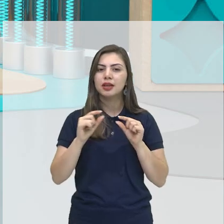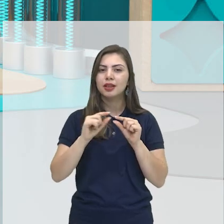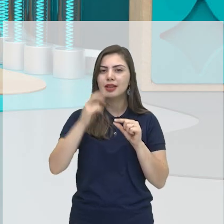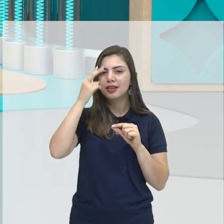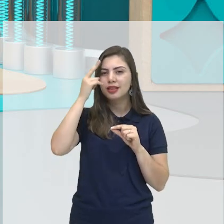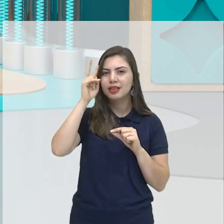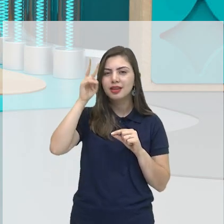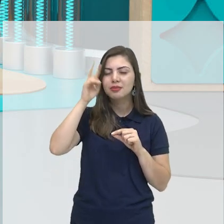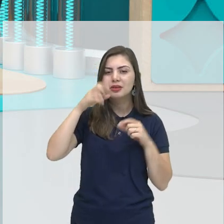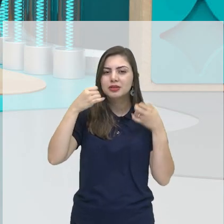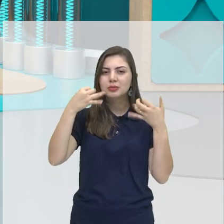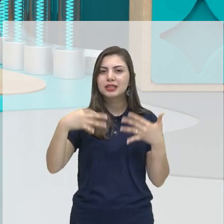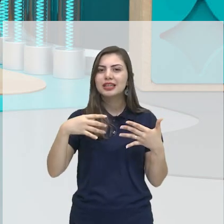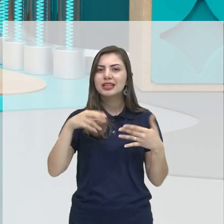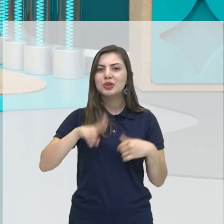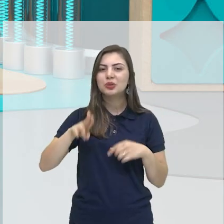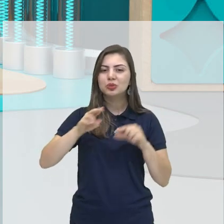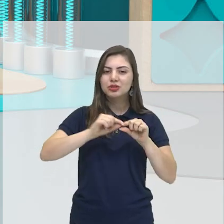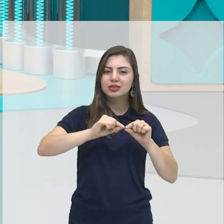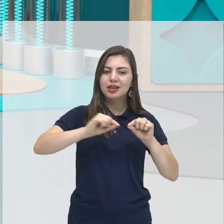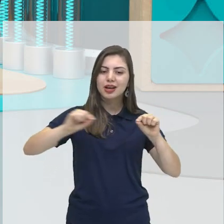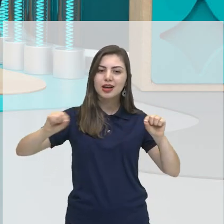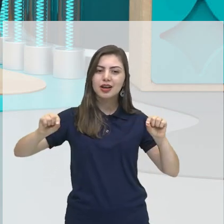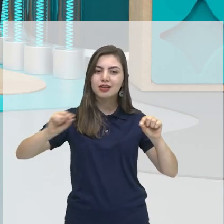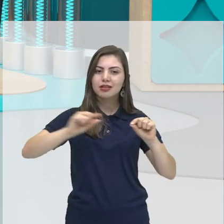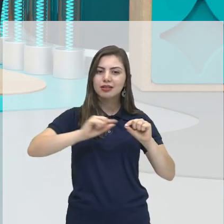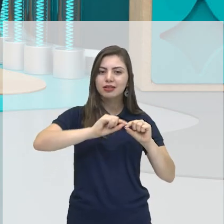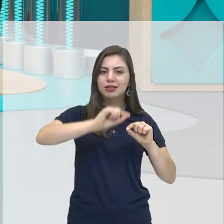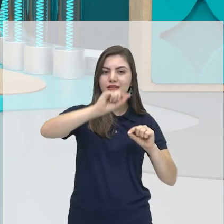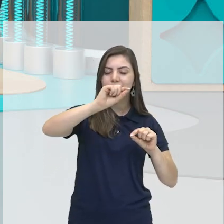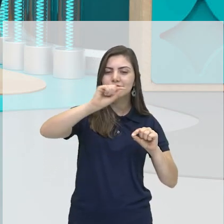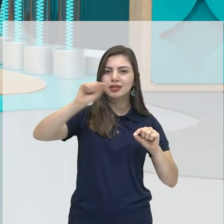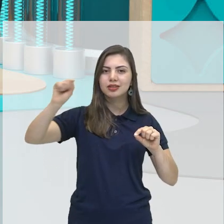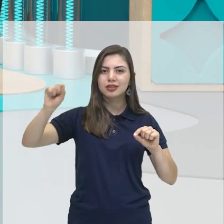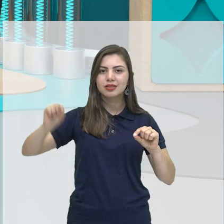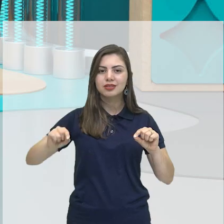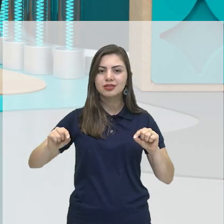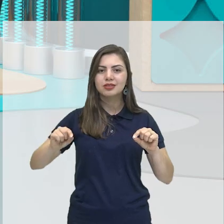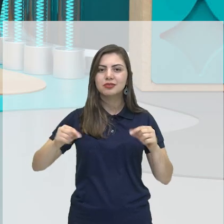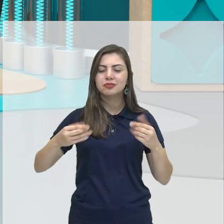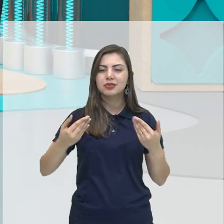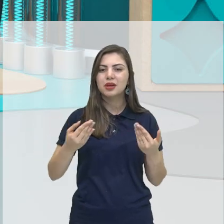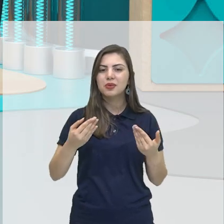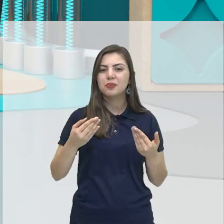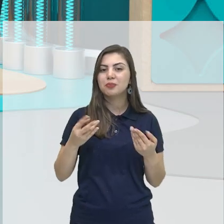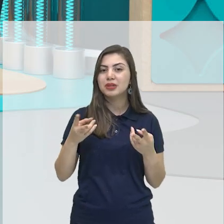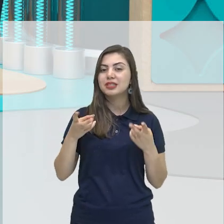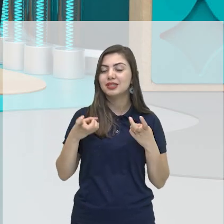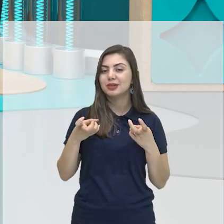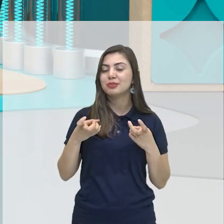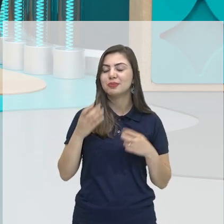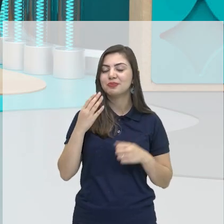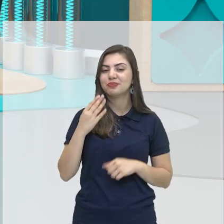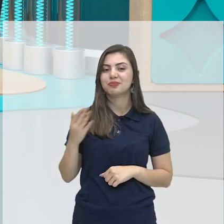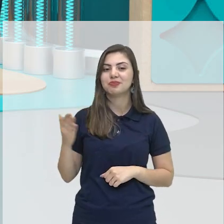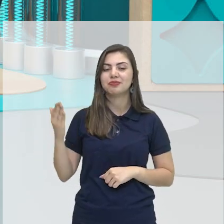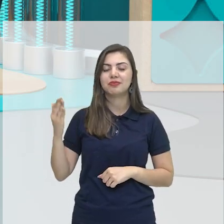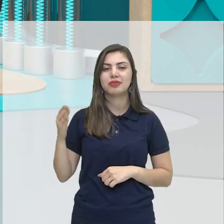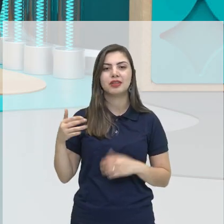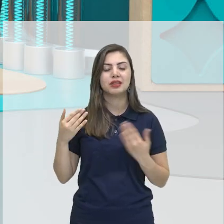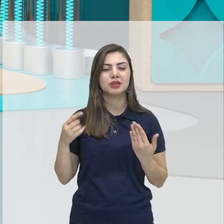os cilindros, é como se a gente estivesse vendo ali uma escultura. É a pintura escultórica, como se ele estivesse esculpindo ali através da